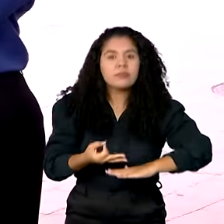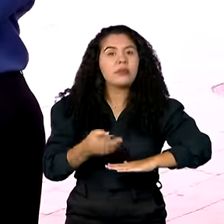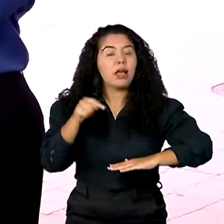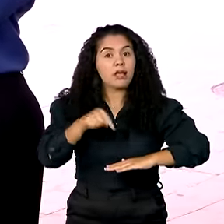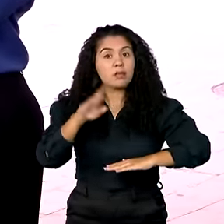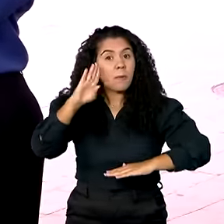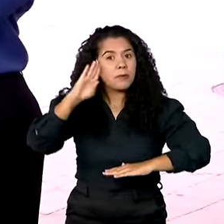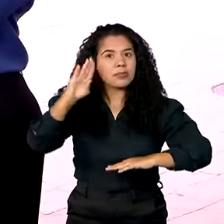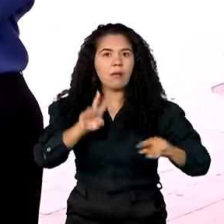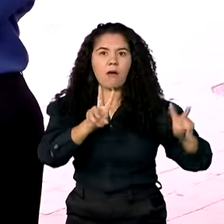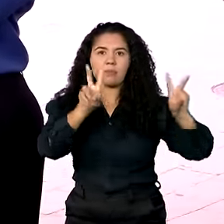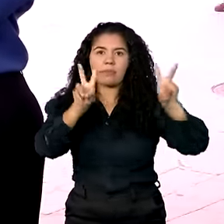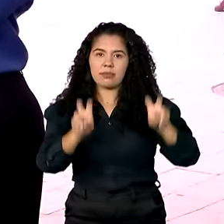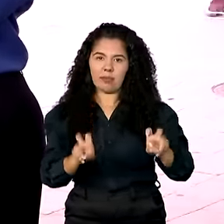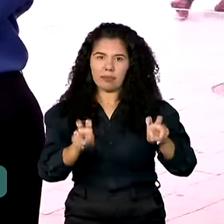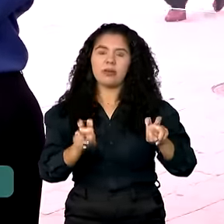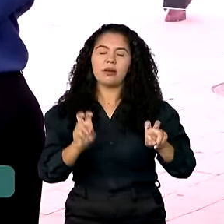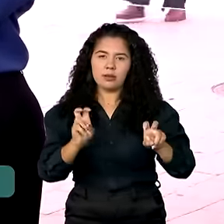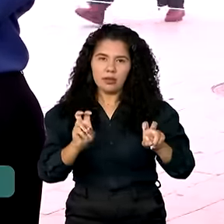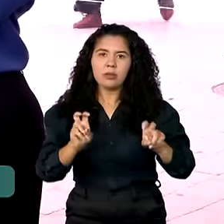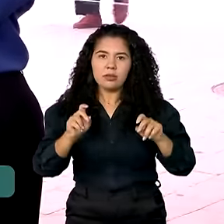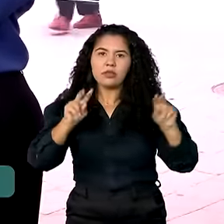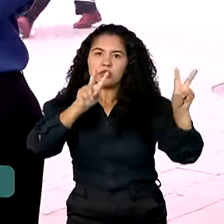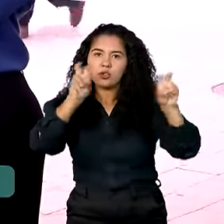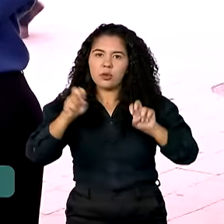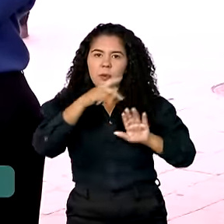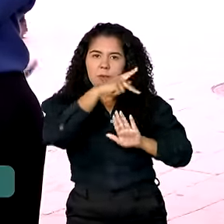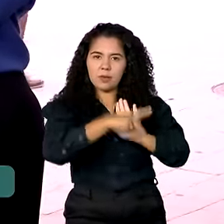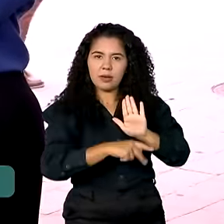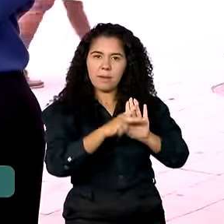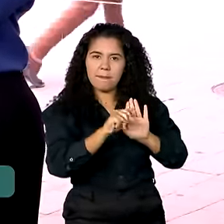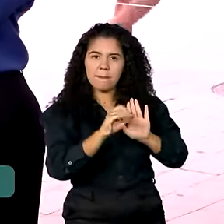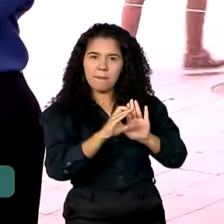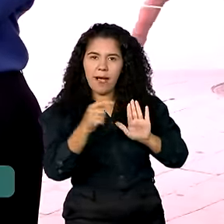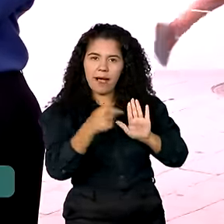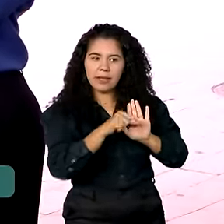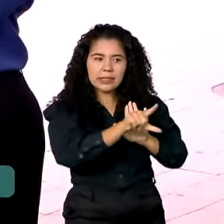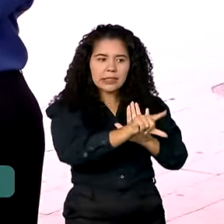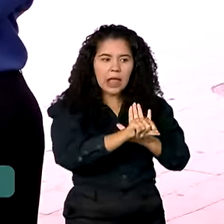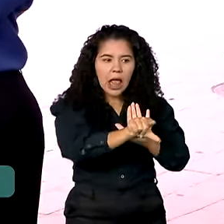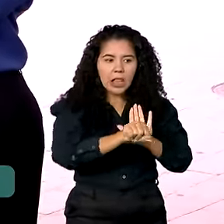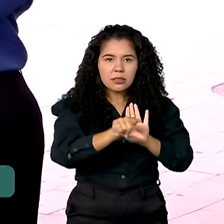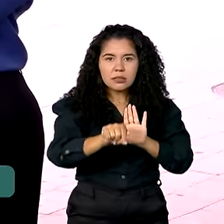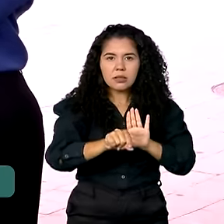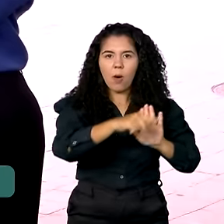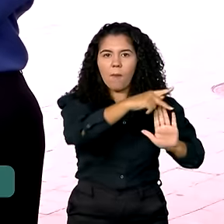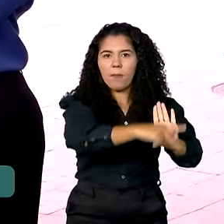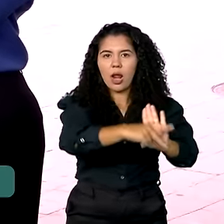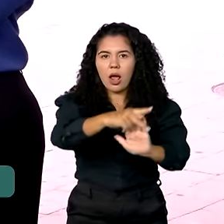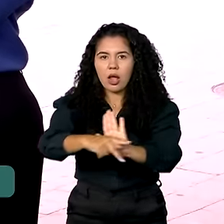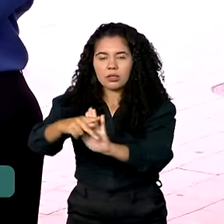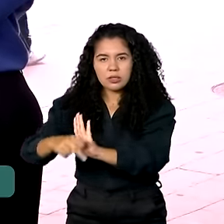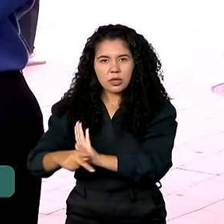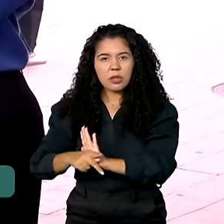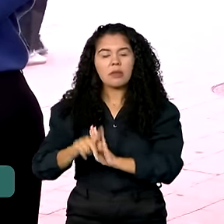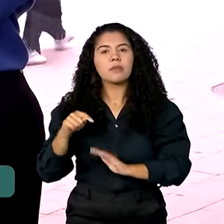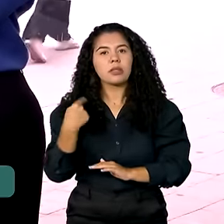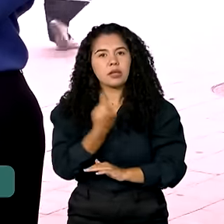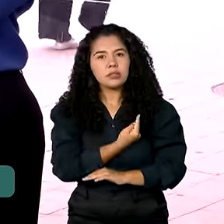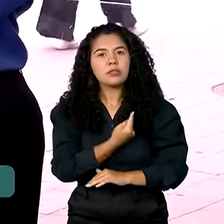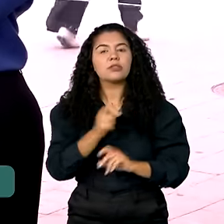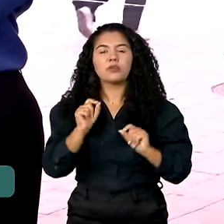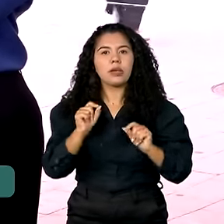das principais preocupações do PAC Seleções foi exatamente isso, para que a gente possa dotar as nossas cidades, para que elas possam